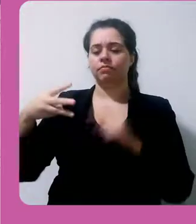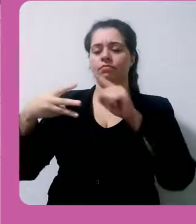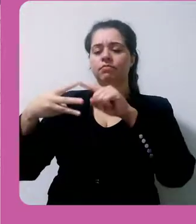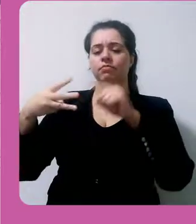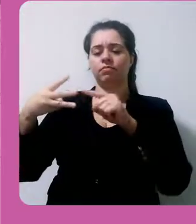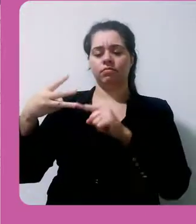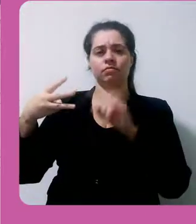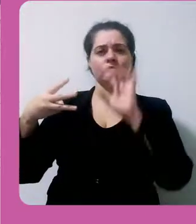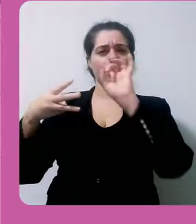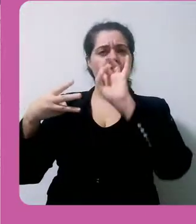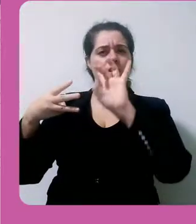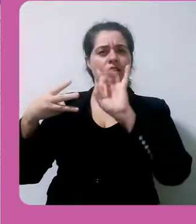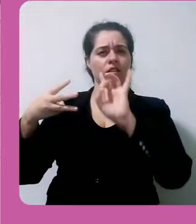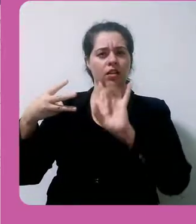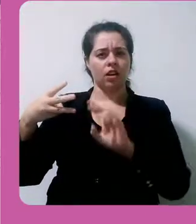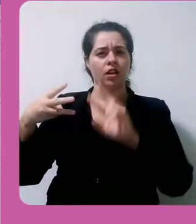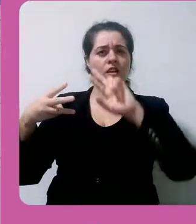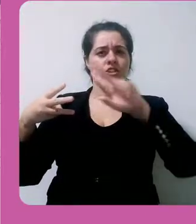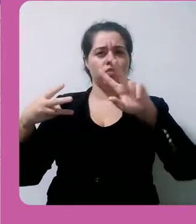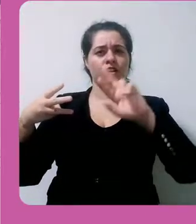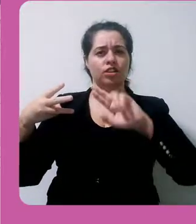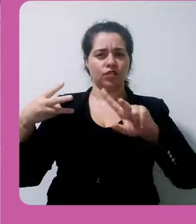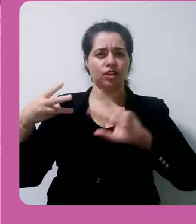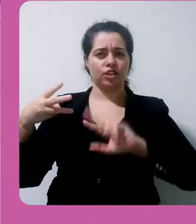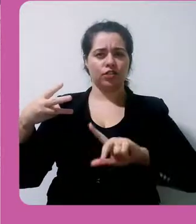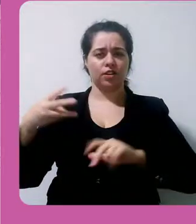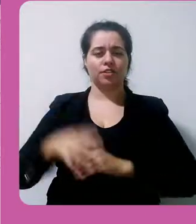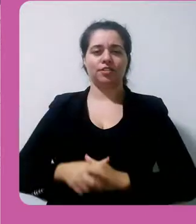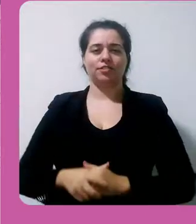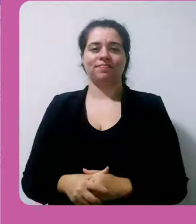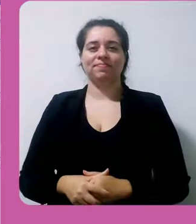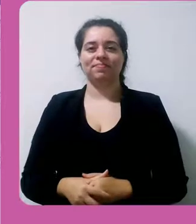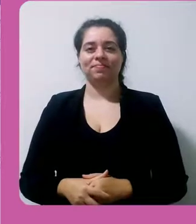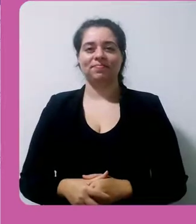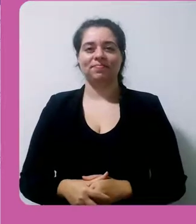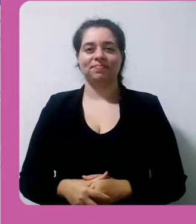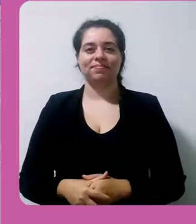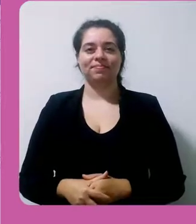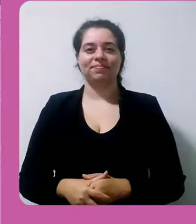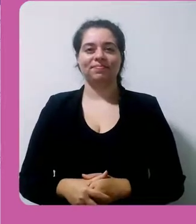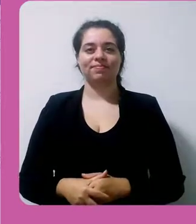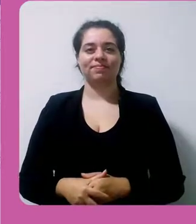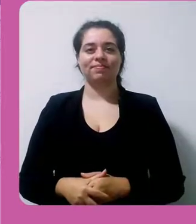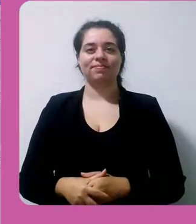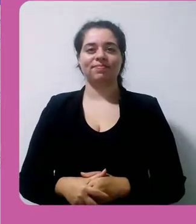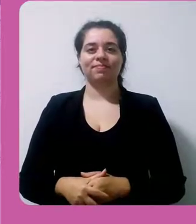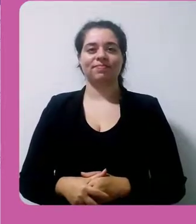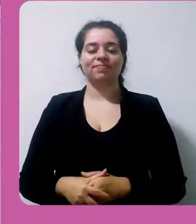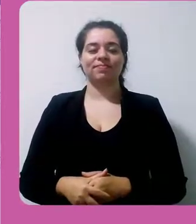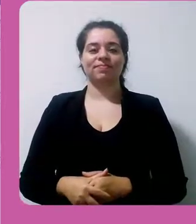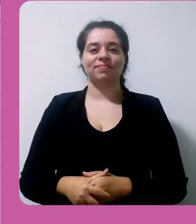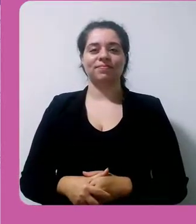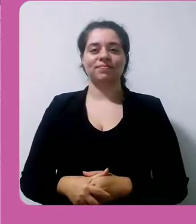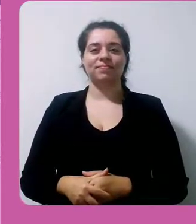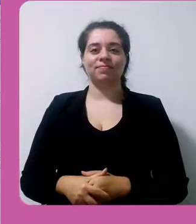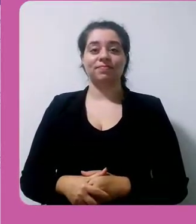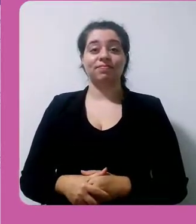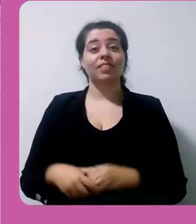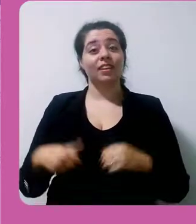só para ilustrar que as atividades avaliativas podem ser de diversas, né, que